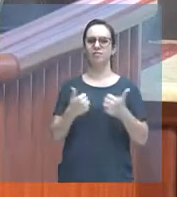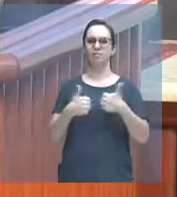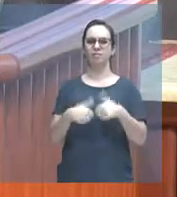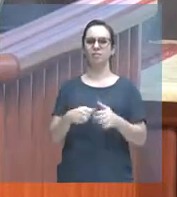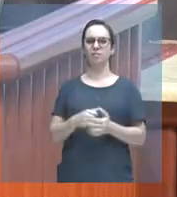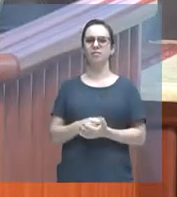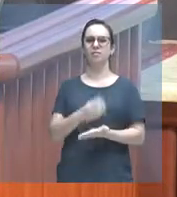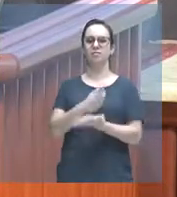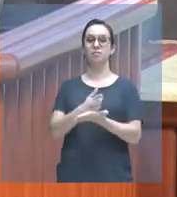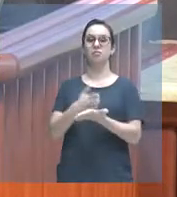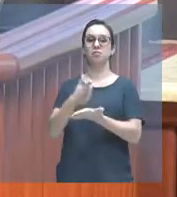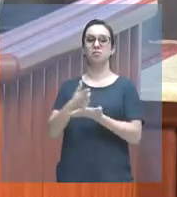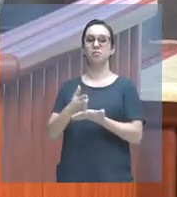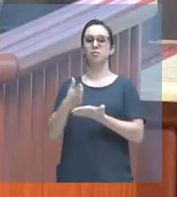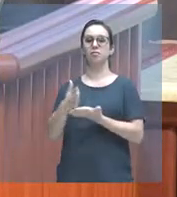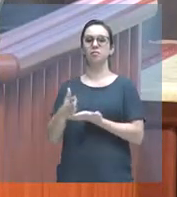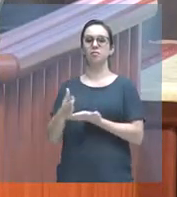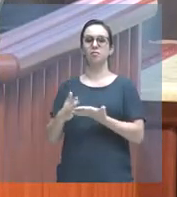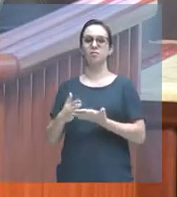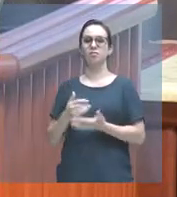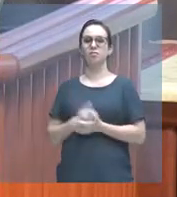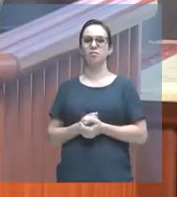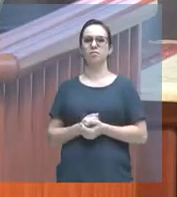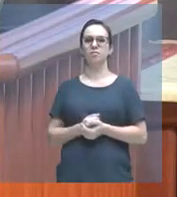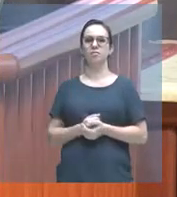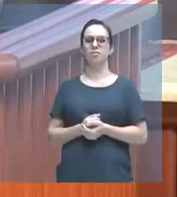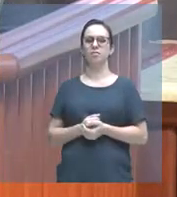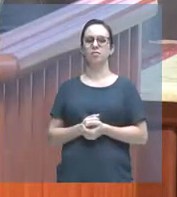partilhando a perda